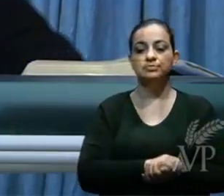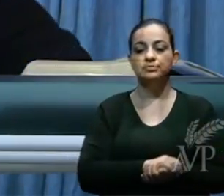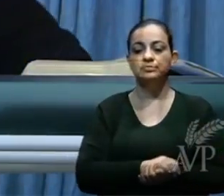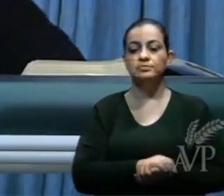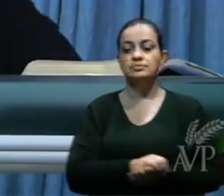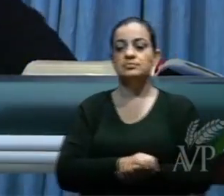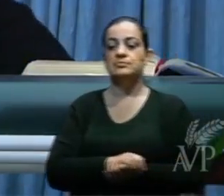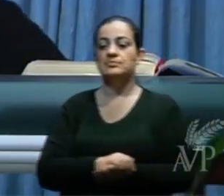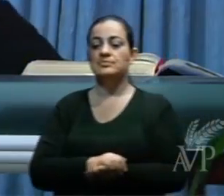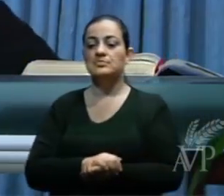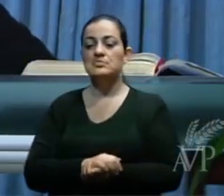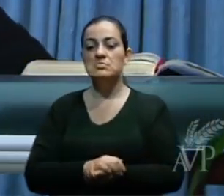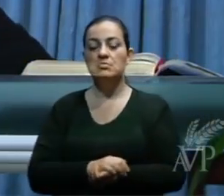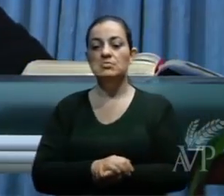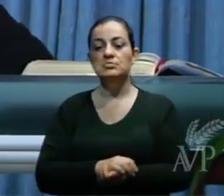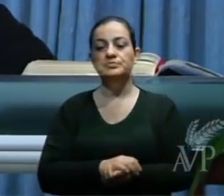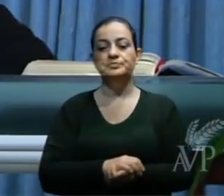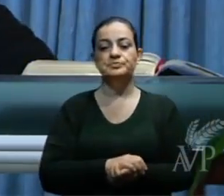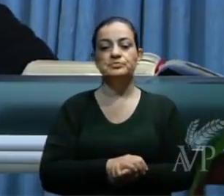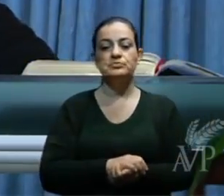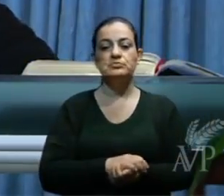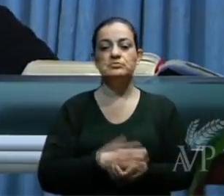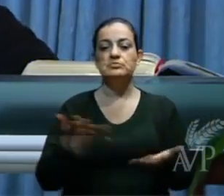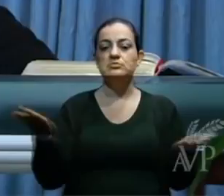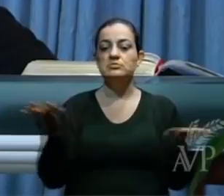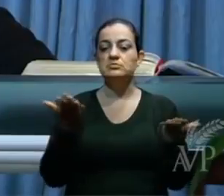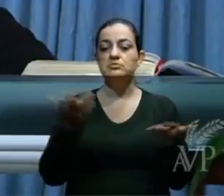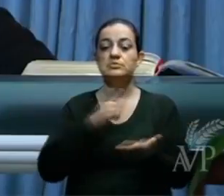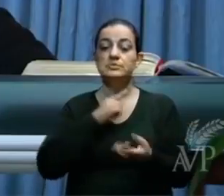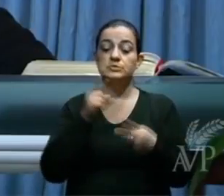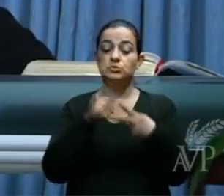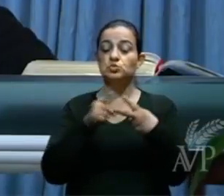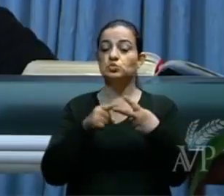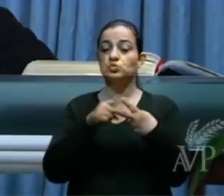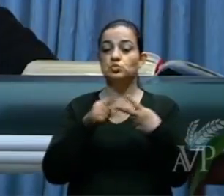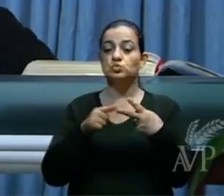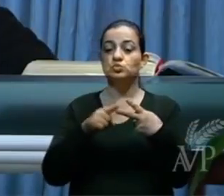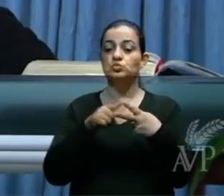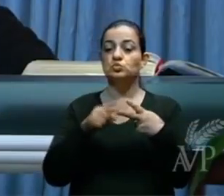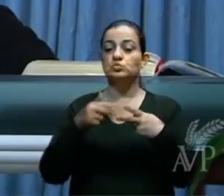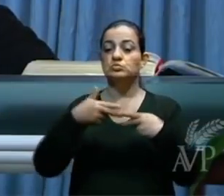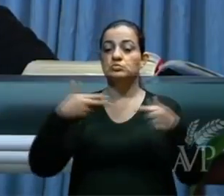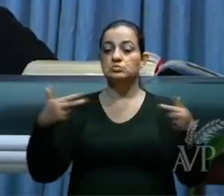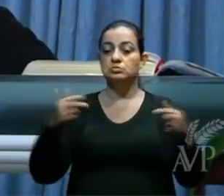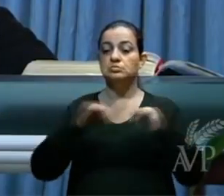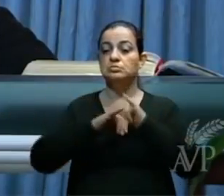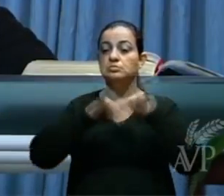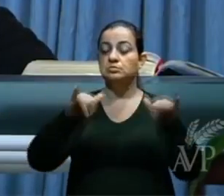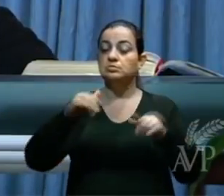agora ele teve dois sinais o discernimento